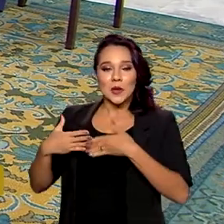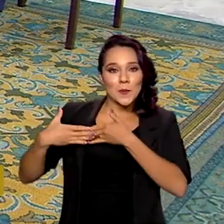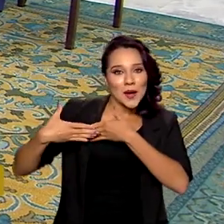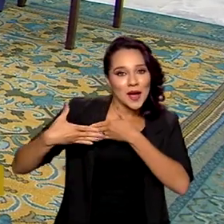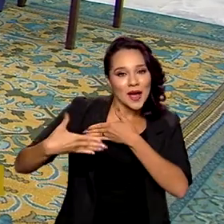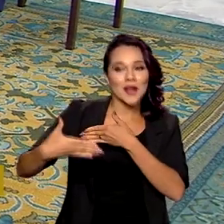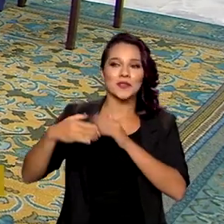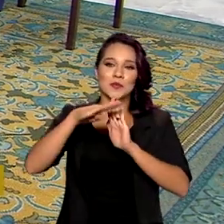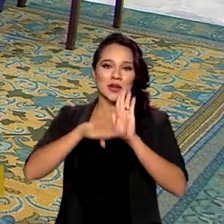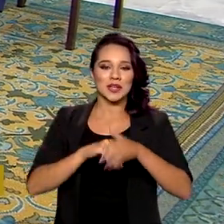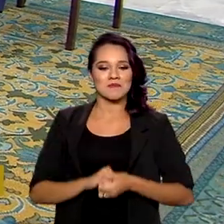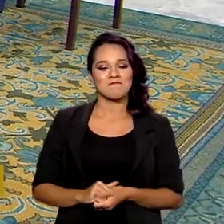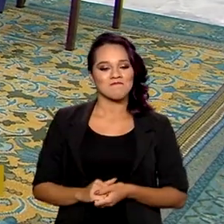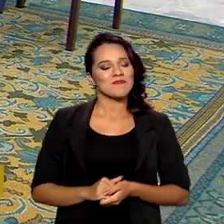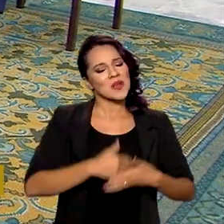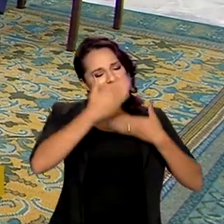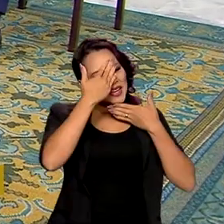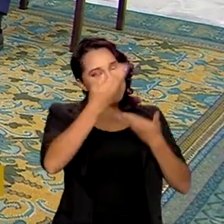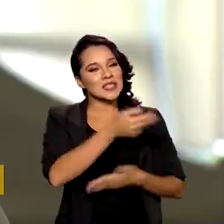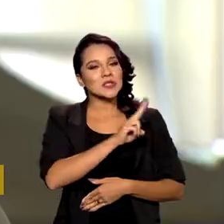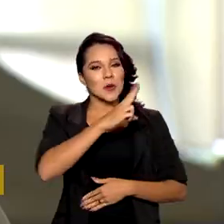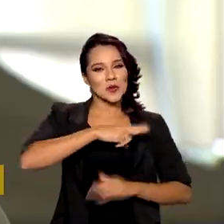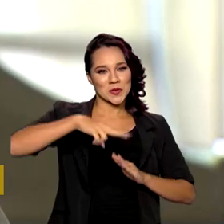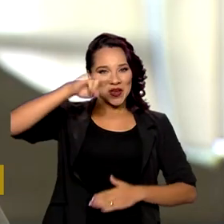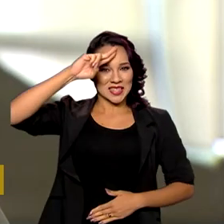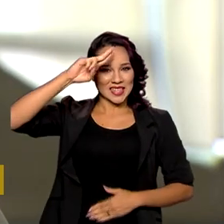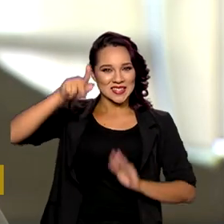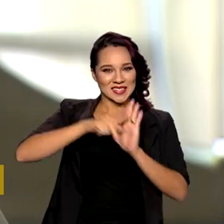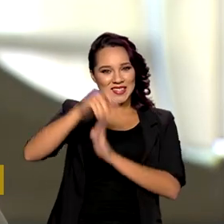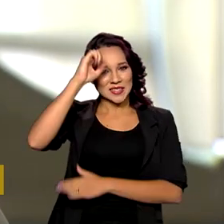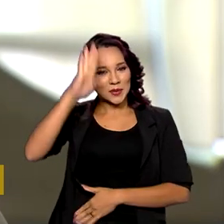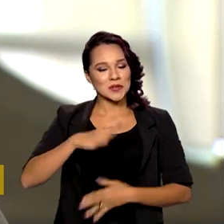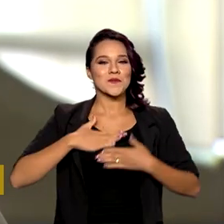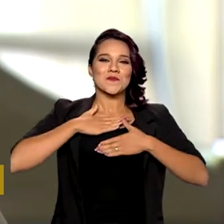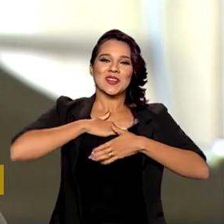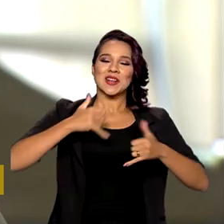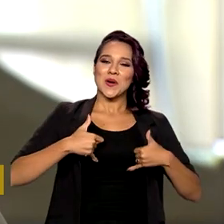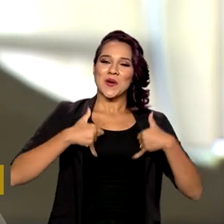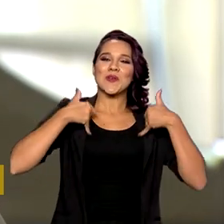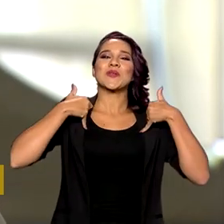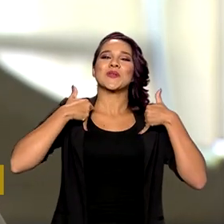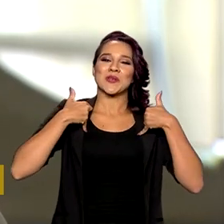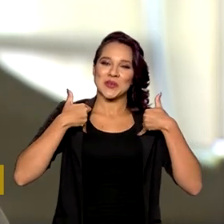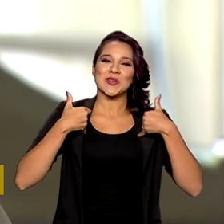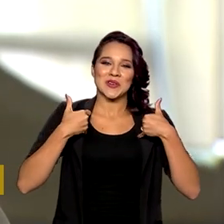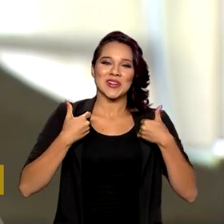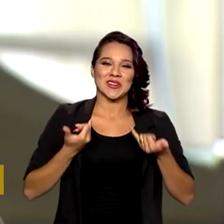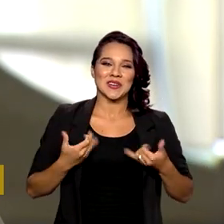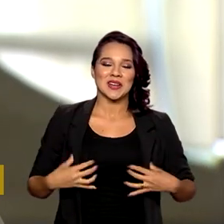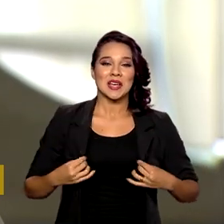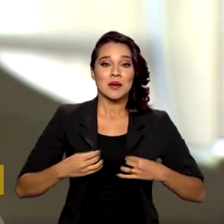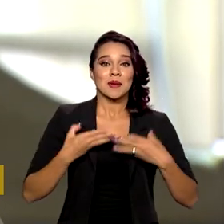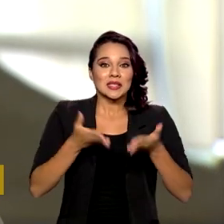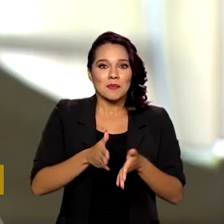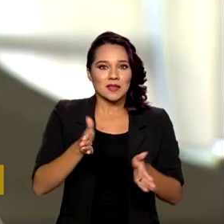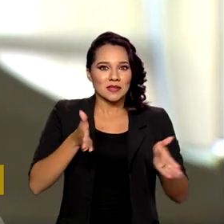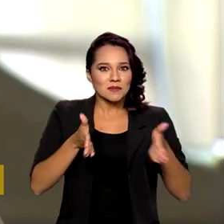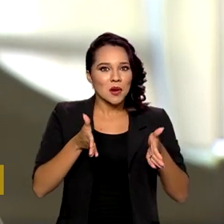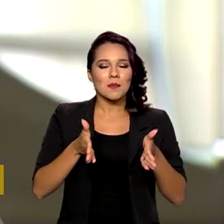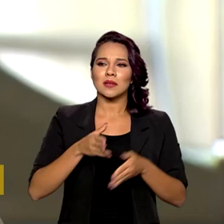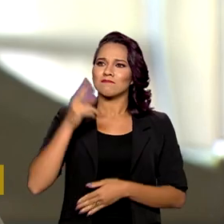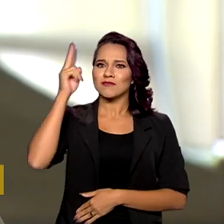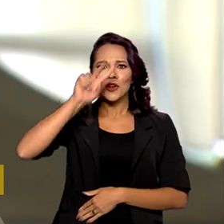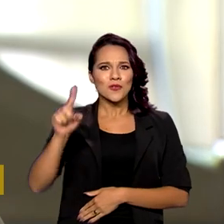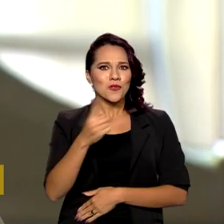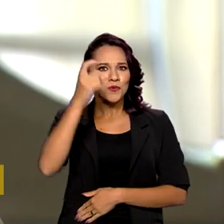programa. Eu é que agradeço, em nome do Exército Brasileiro. Foi uma satisfação e um orgulho muito grande participar desse momento histórico do